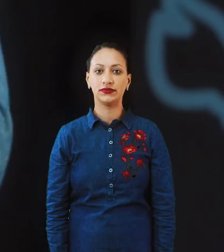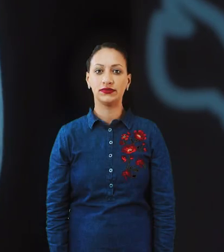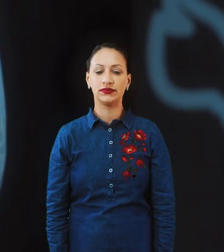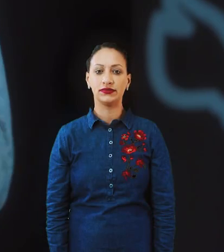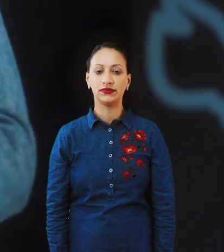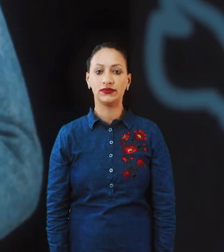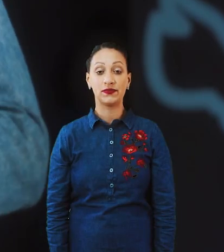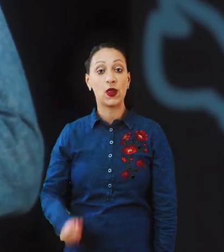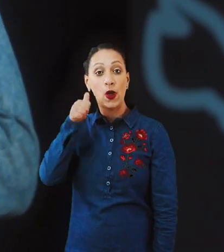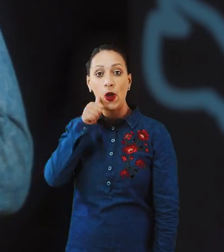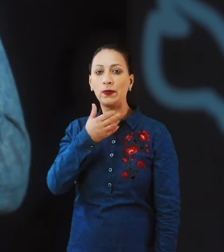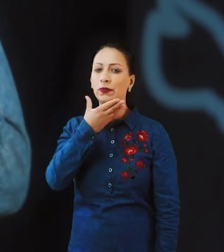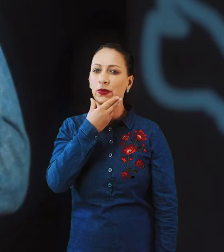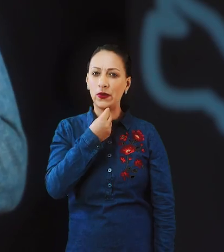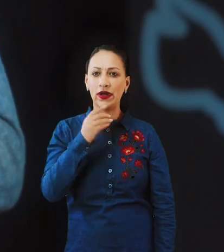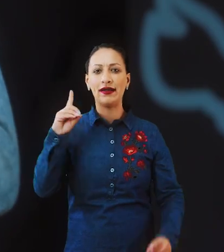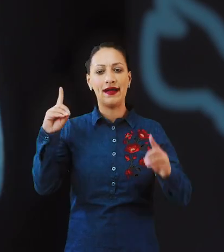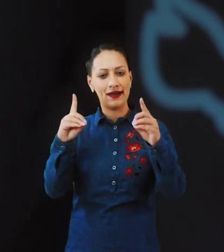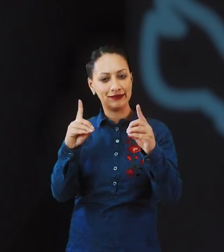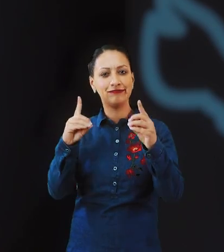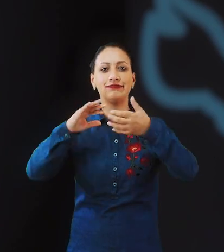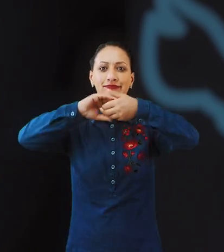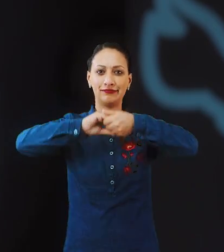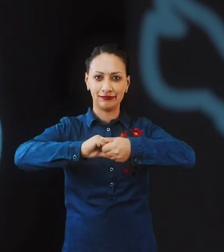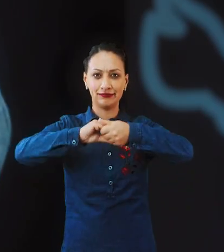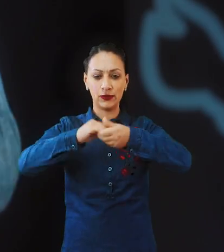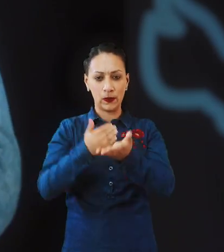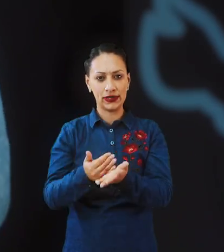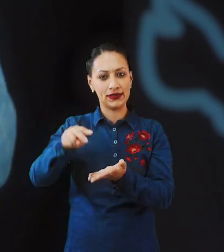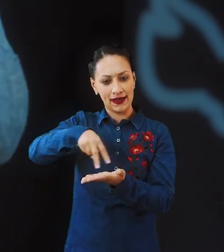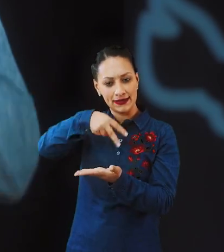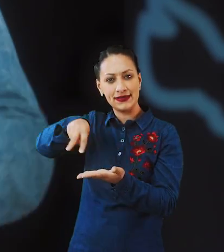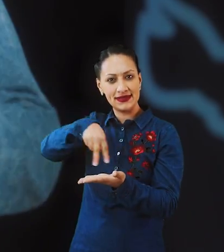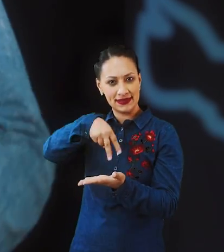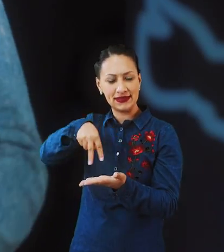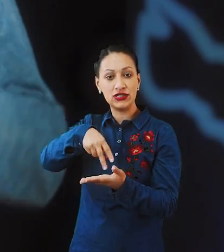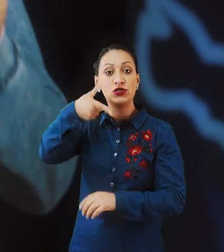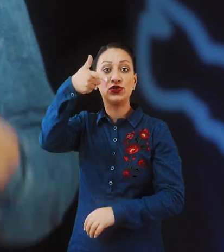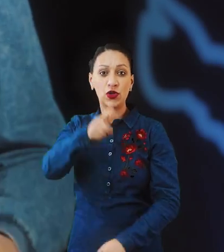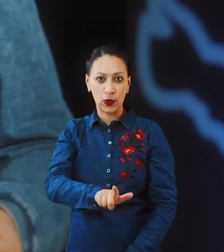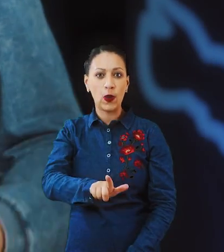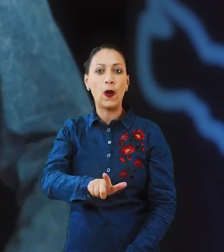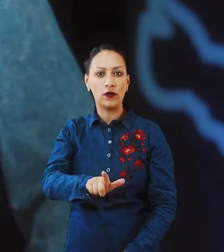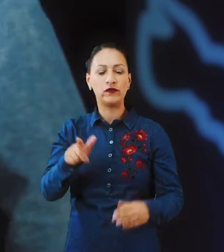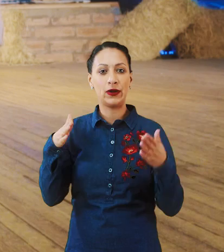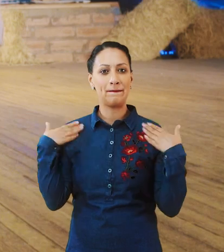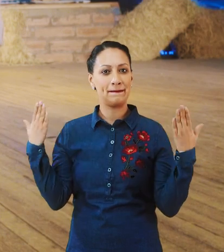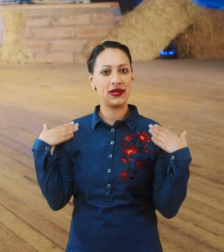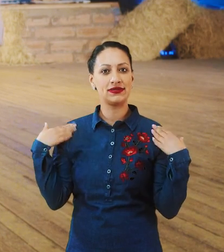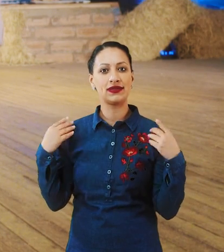Peão e prenda, então, tomam-se as mãos, com o início da dança, e realizam novamente aquele passeio.